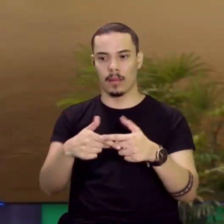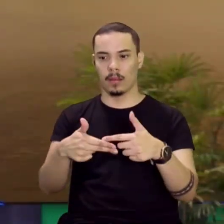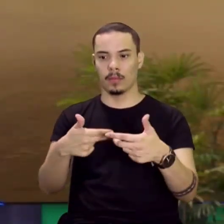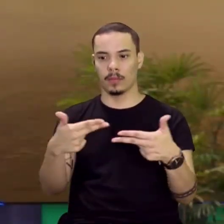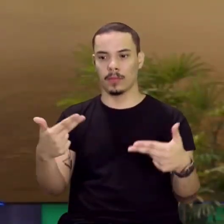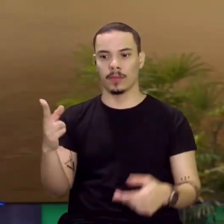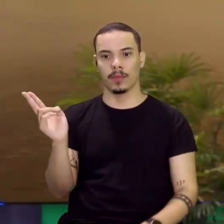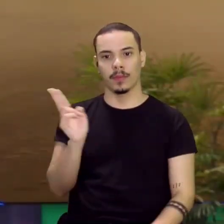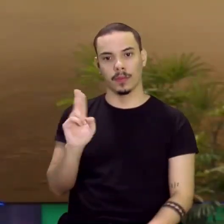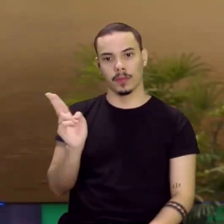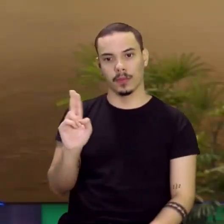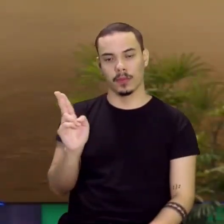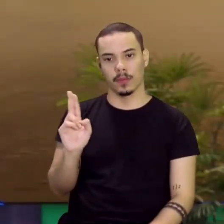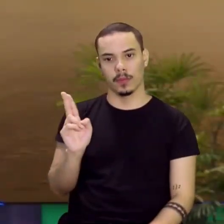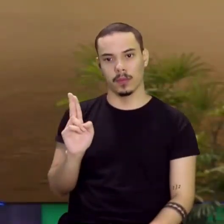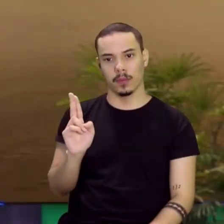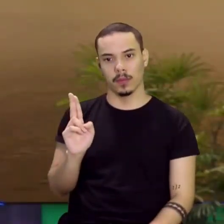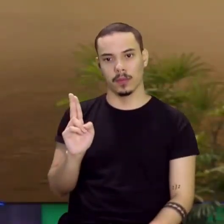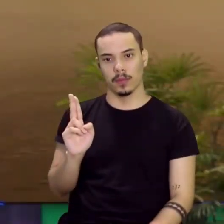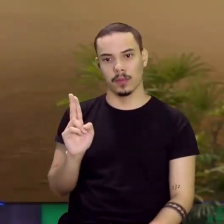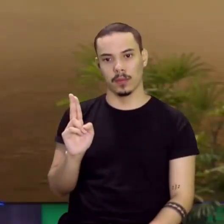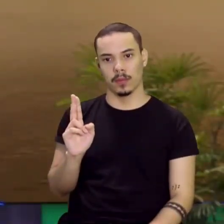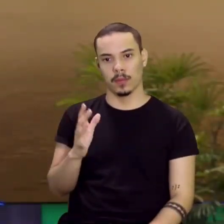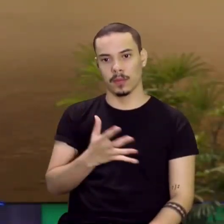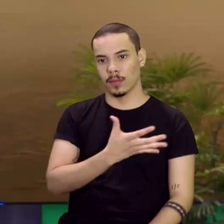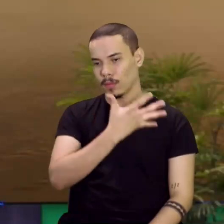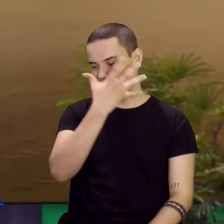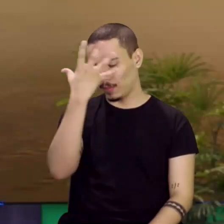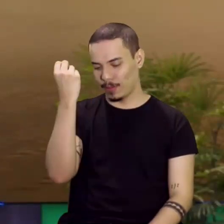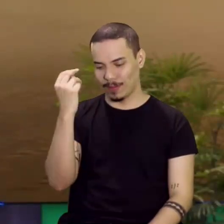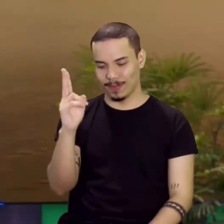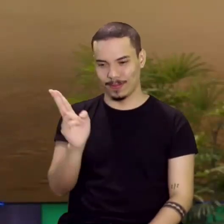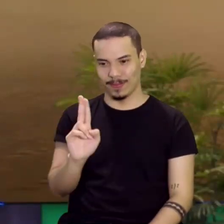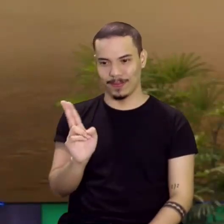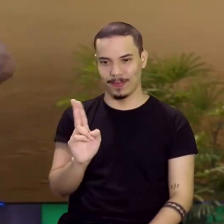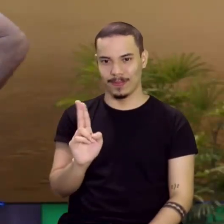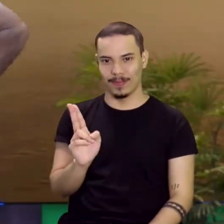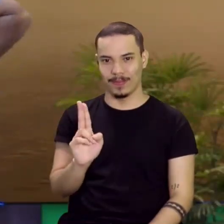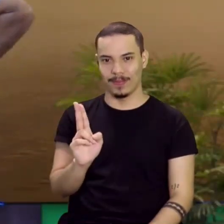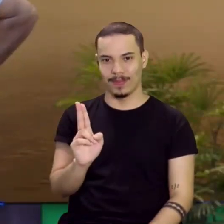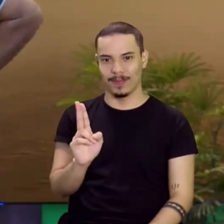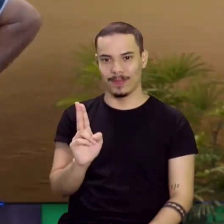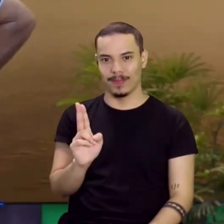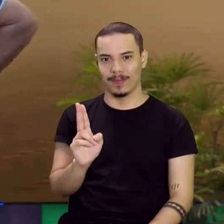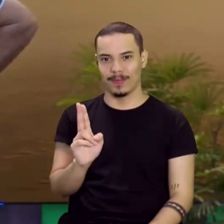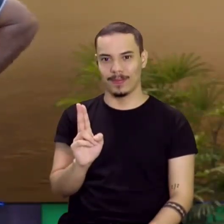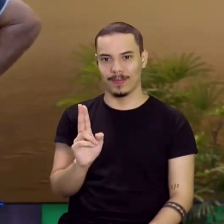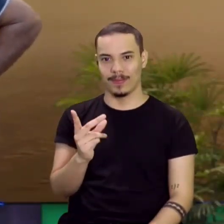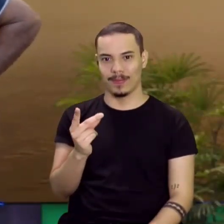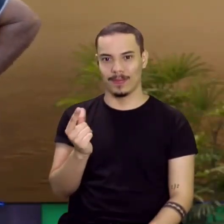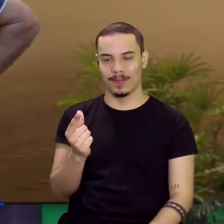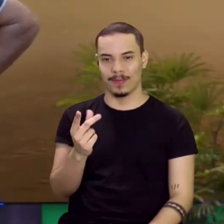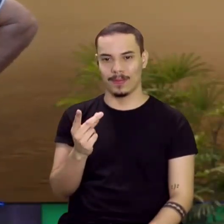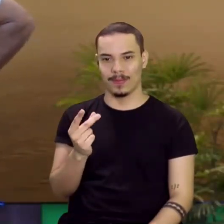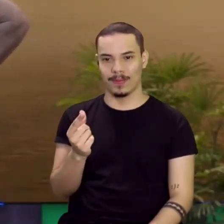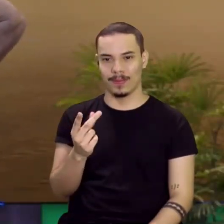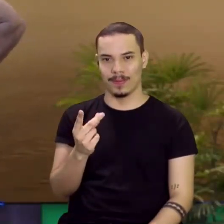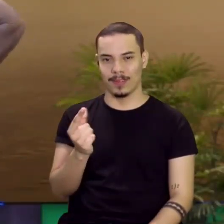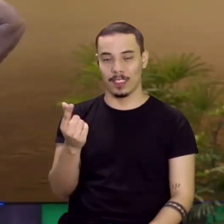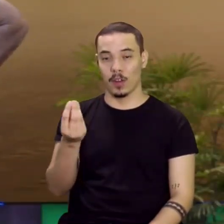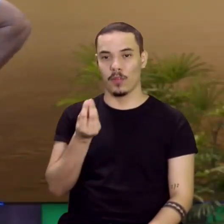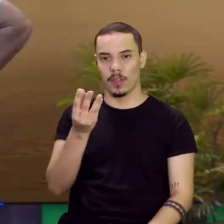chamado de... Eu esqueci do nome. E agora? Eu vou dar uma